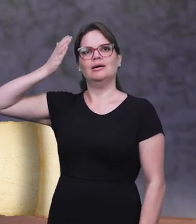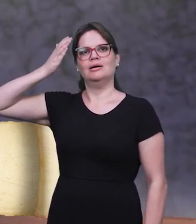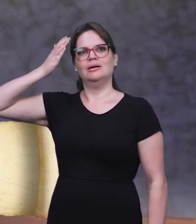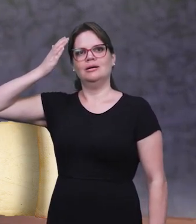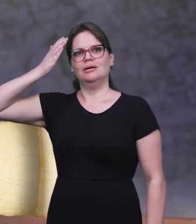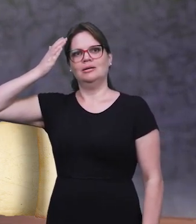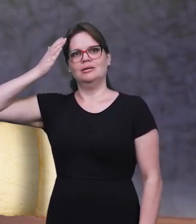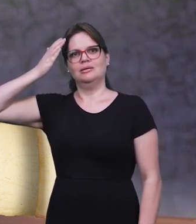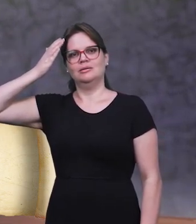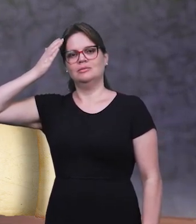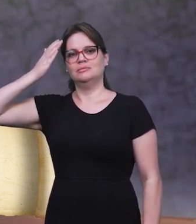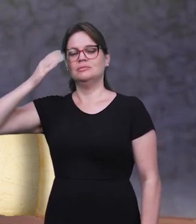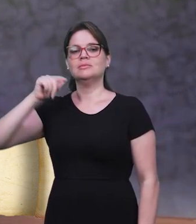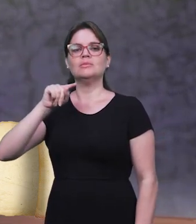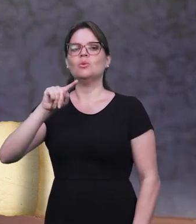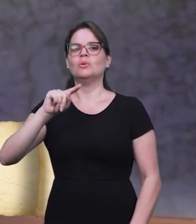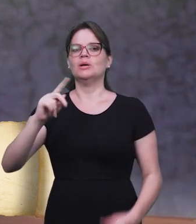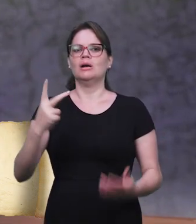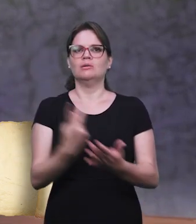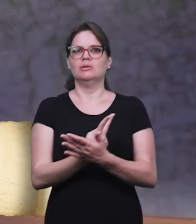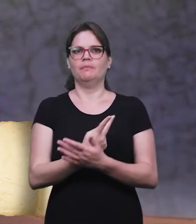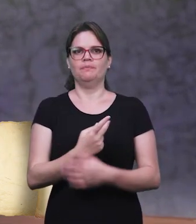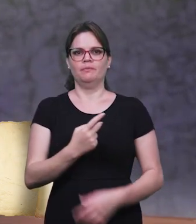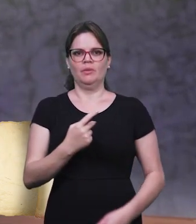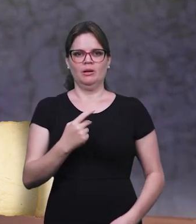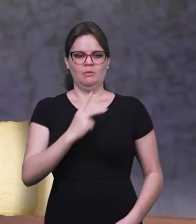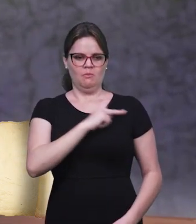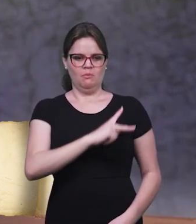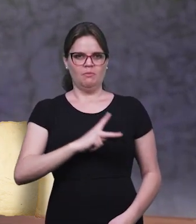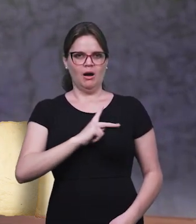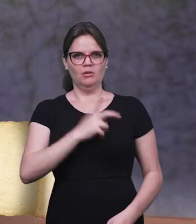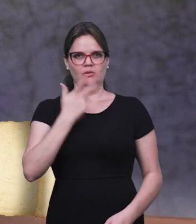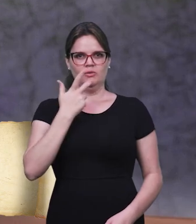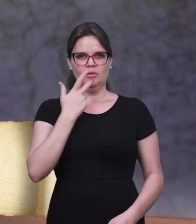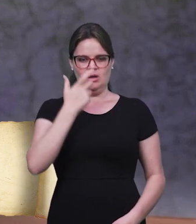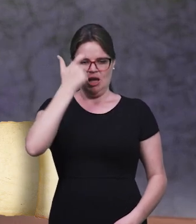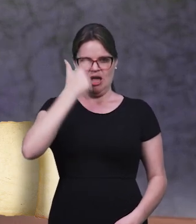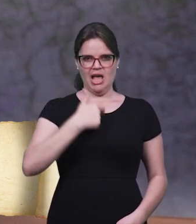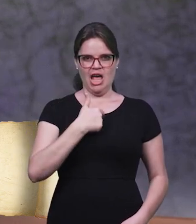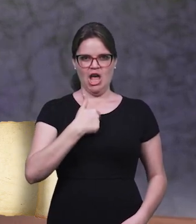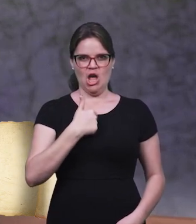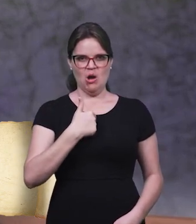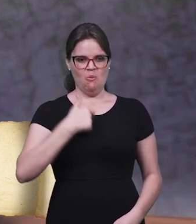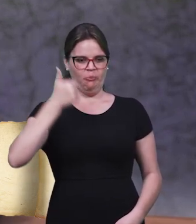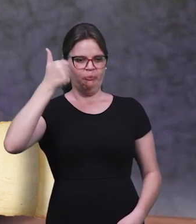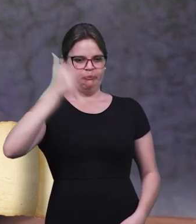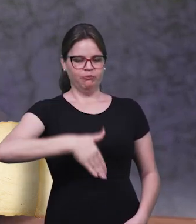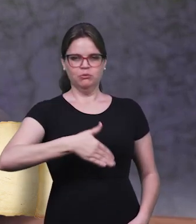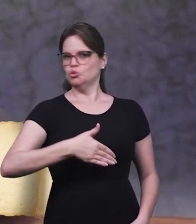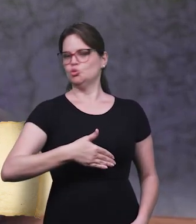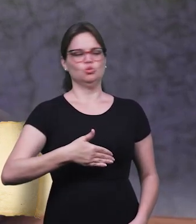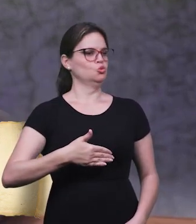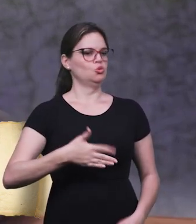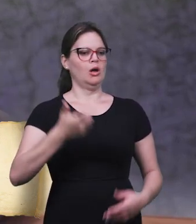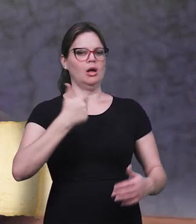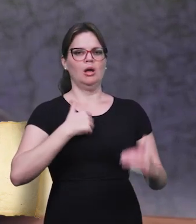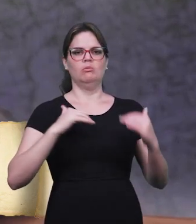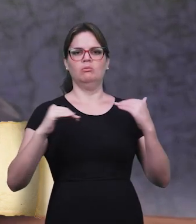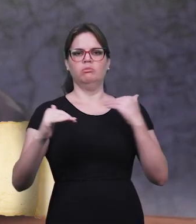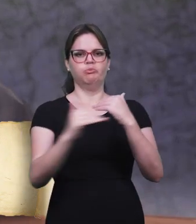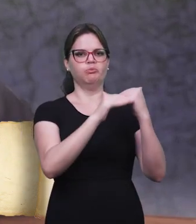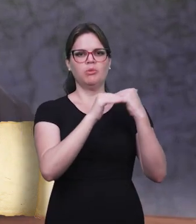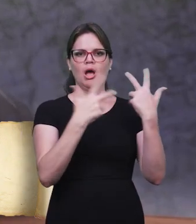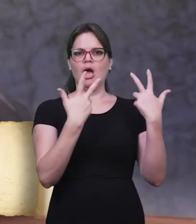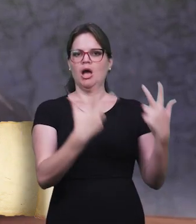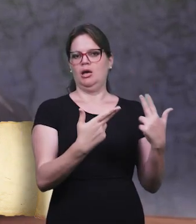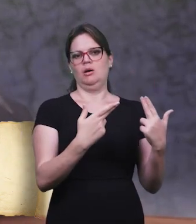ele se comparou a qualquer outro apóstolo. Ele não se sentiu nem um pouco menor, nem